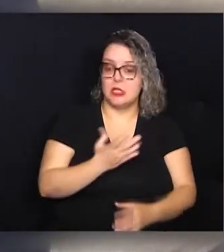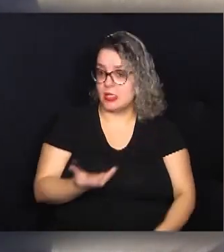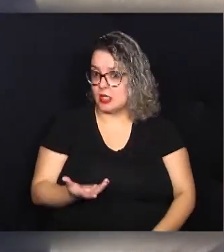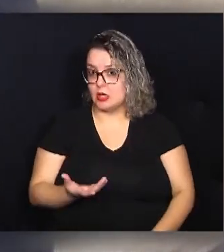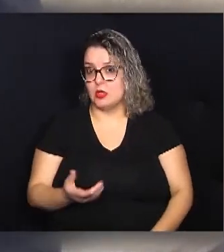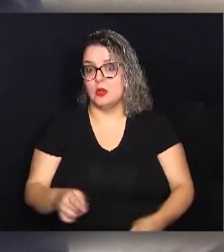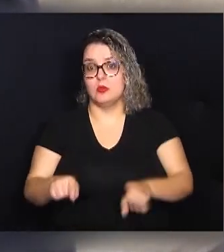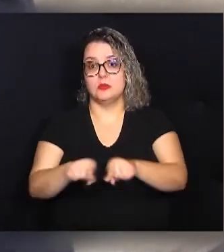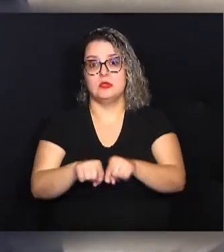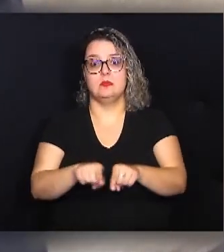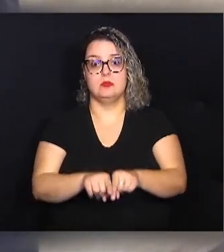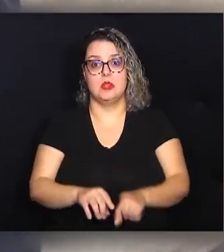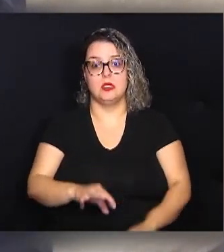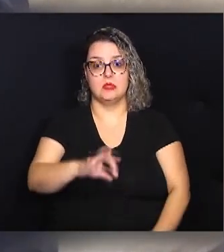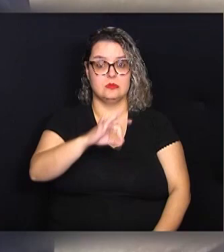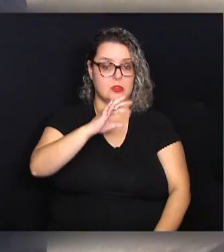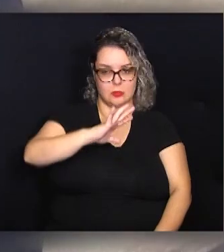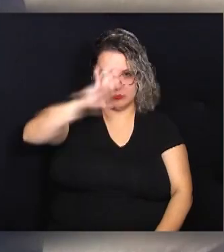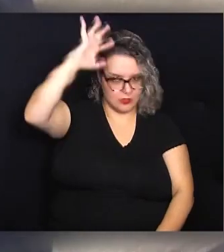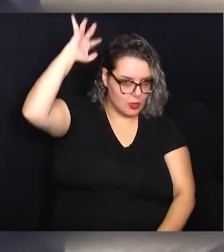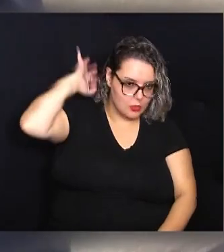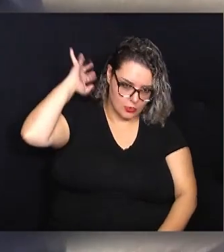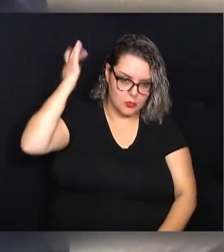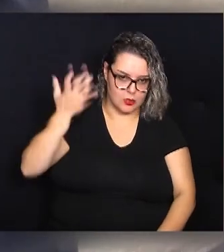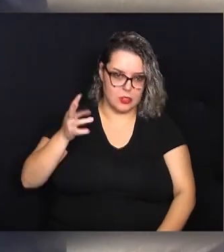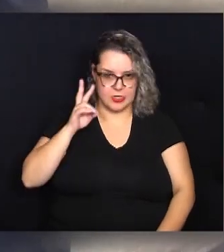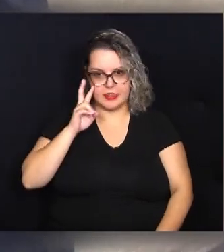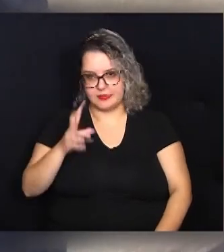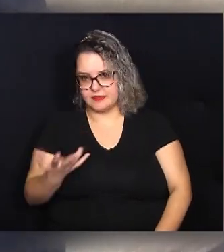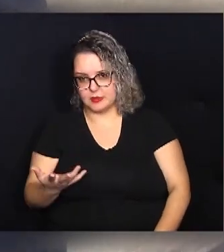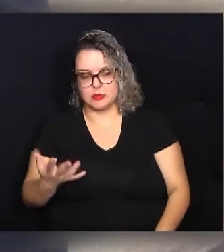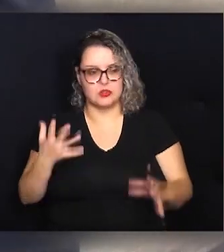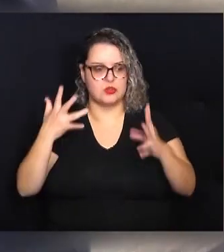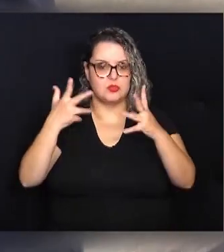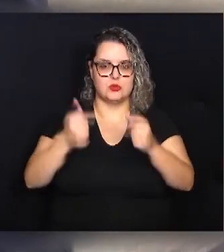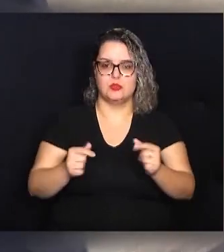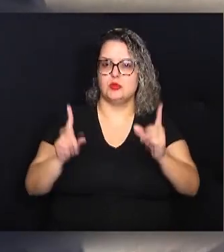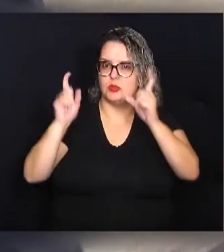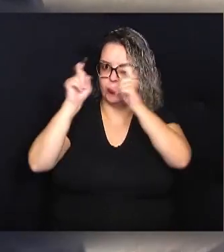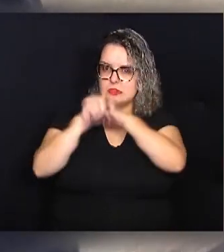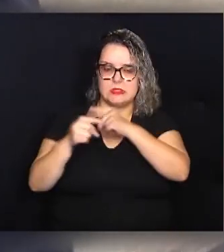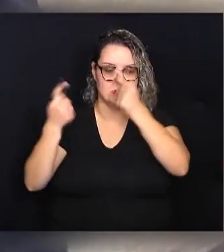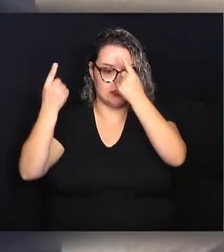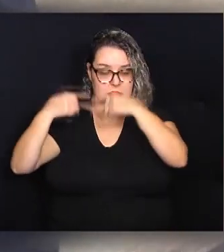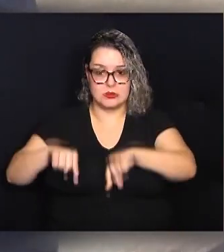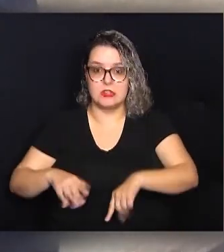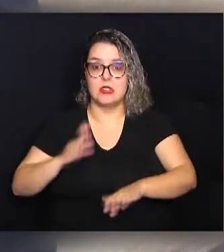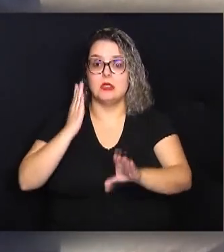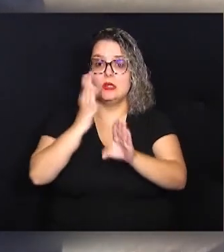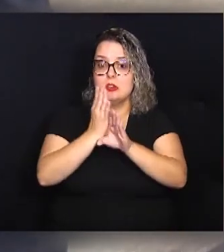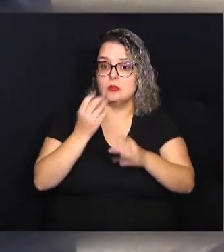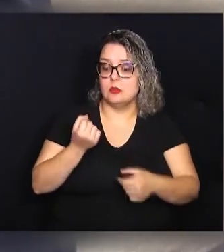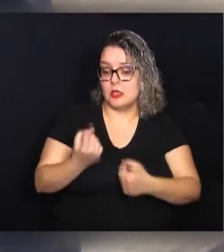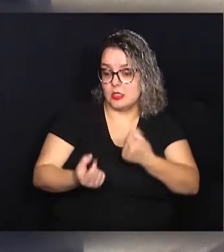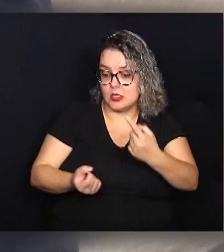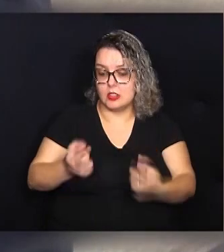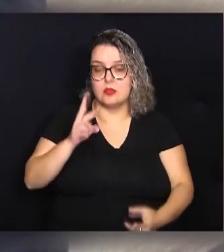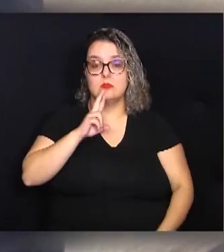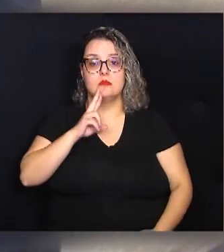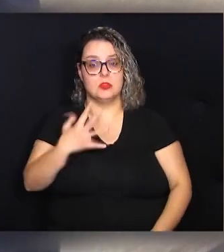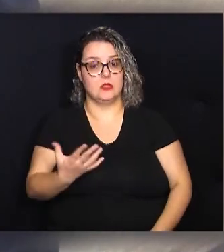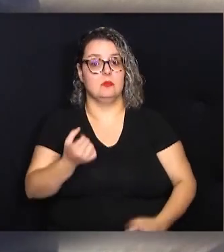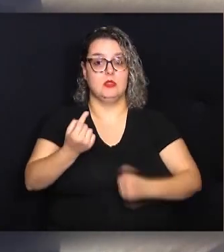Corpo de Bombeiros, e a gente vê, né, que com todos esses desafios, né, são encontradas aí algumas soluções, algumas